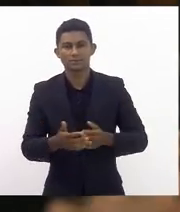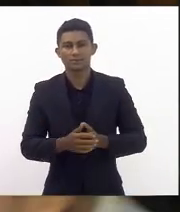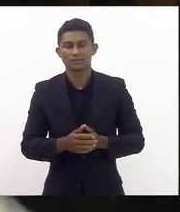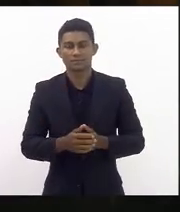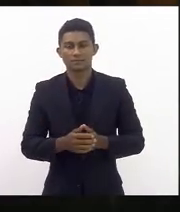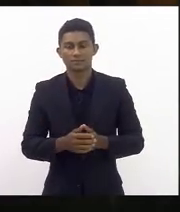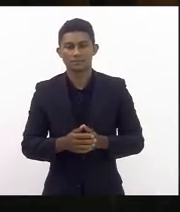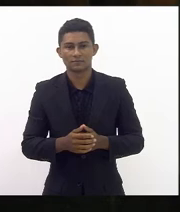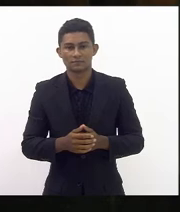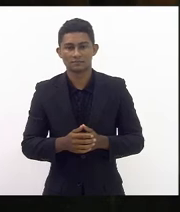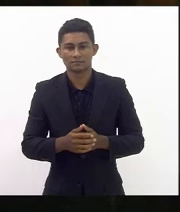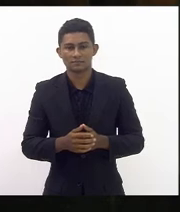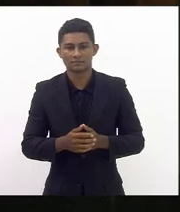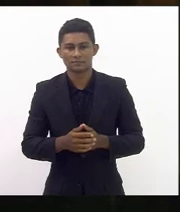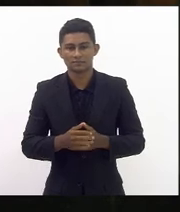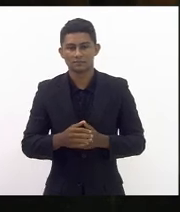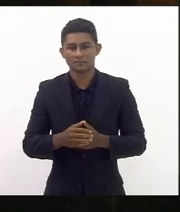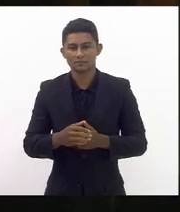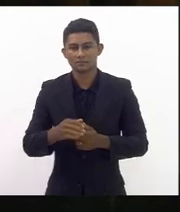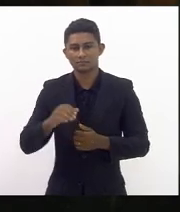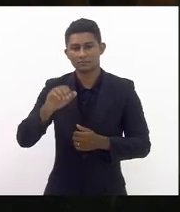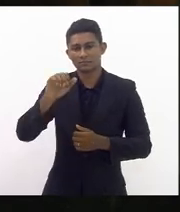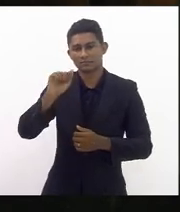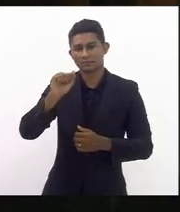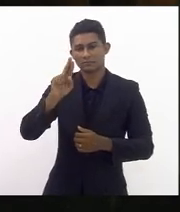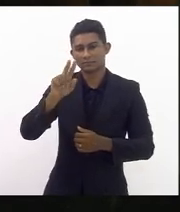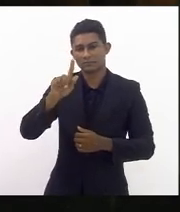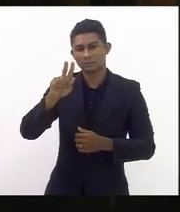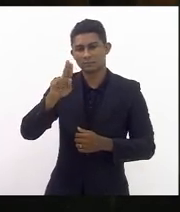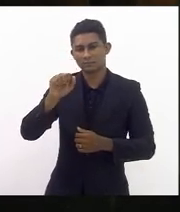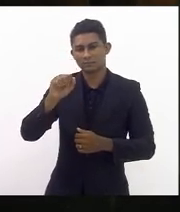deputado Carlos Augusto,